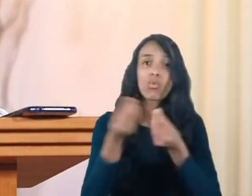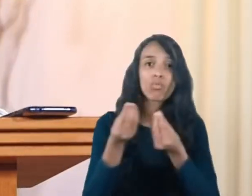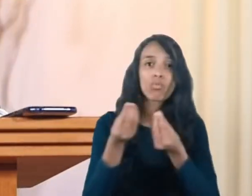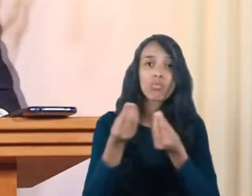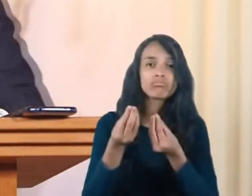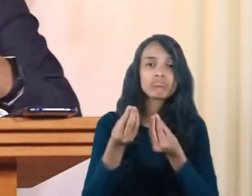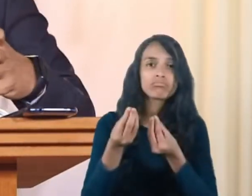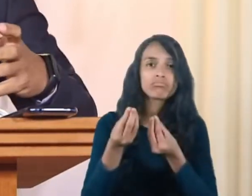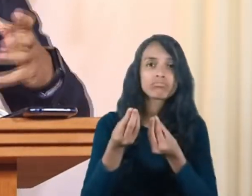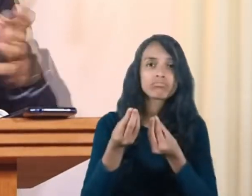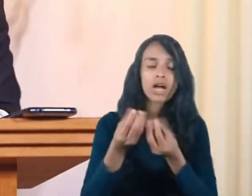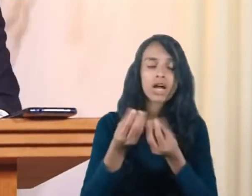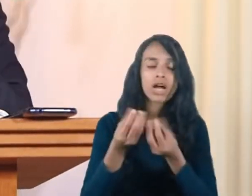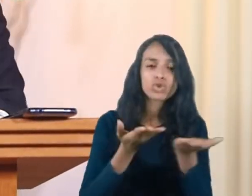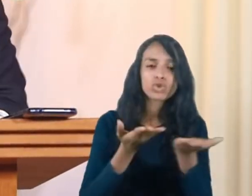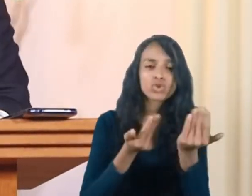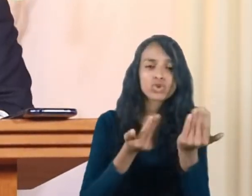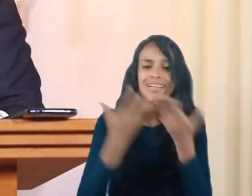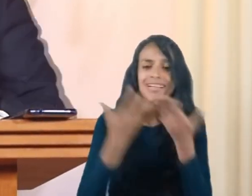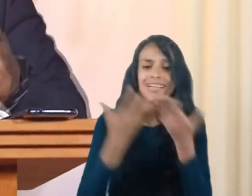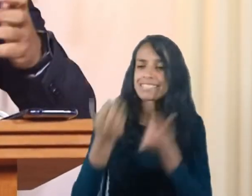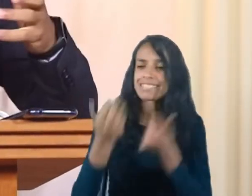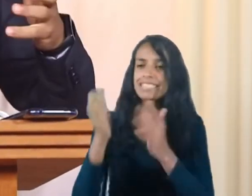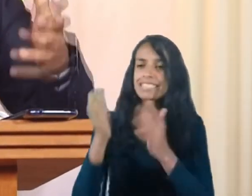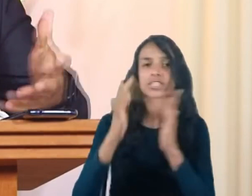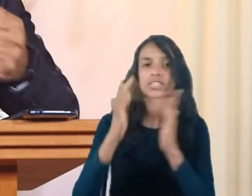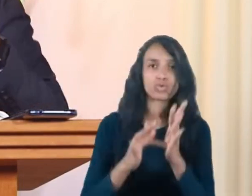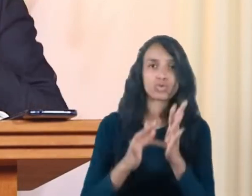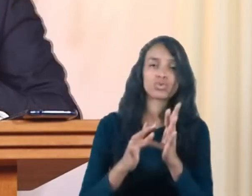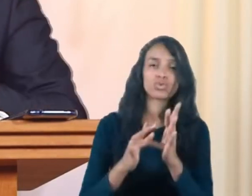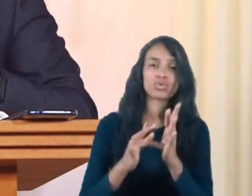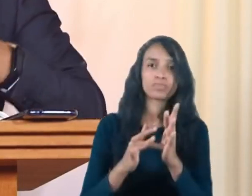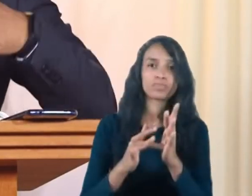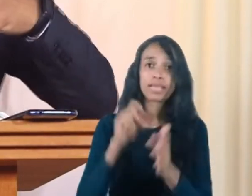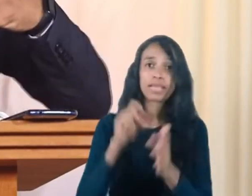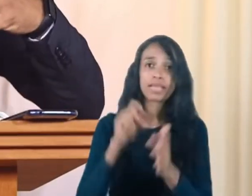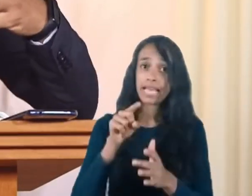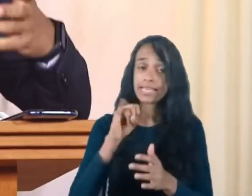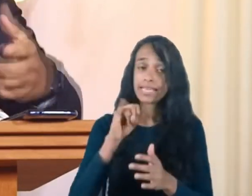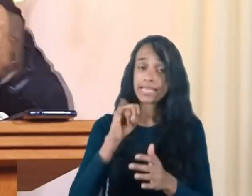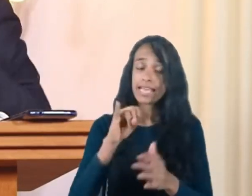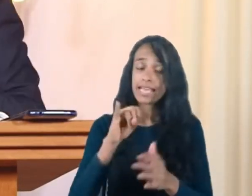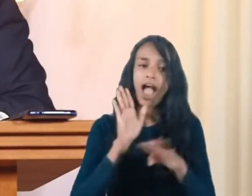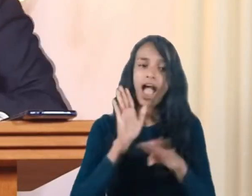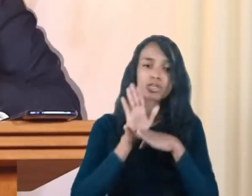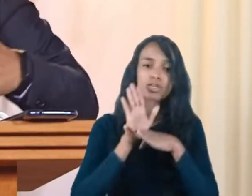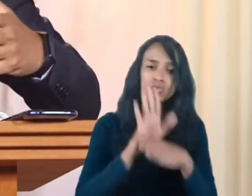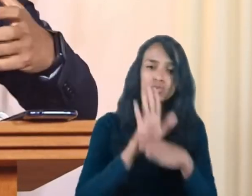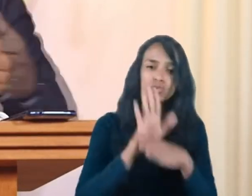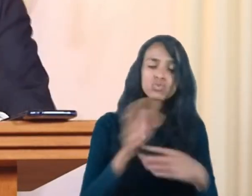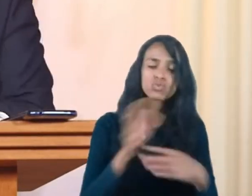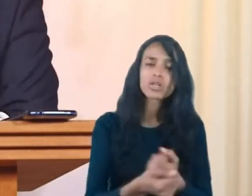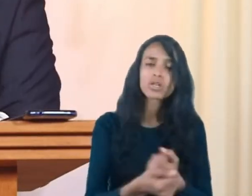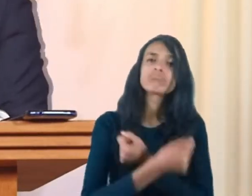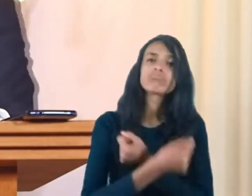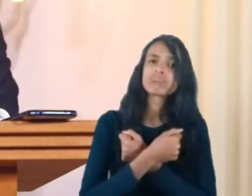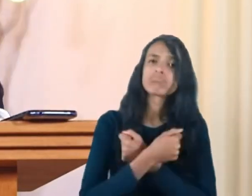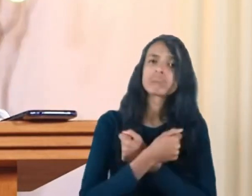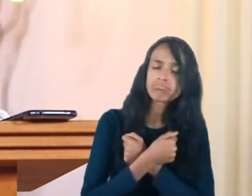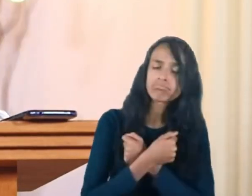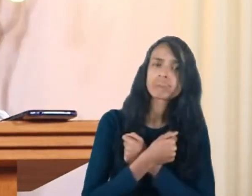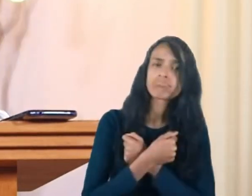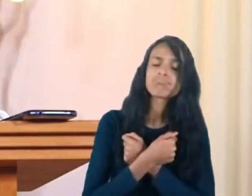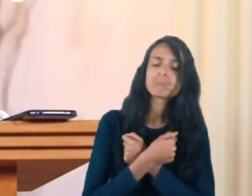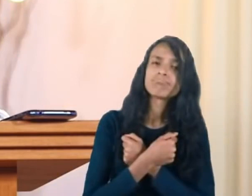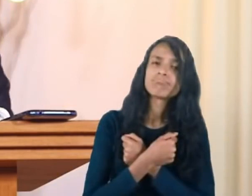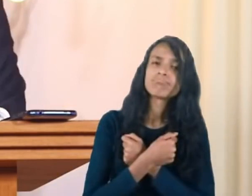se você acolhe o jovem, se você desce, se você se inclina, se você o abraça, mas se você